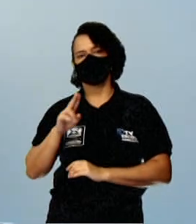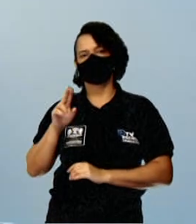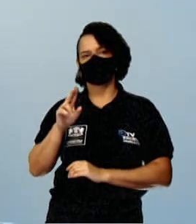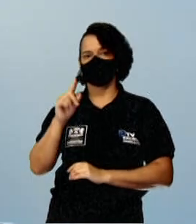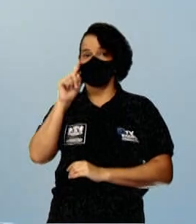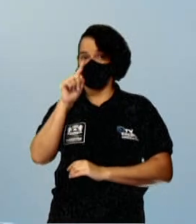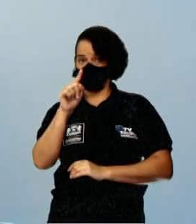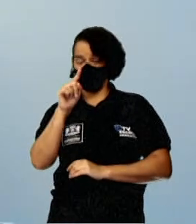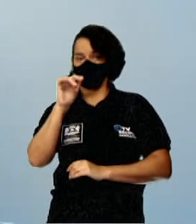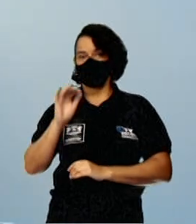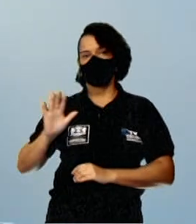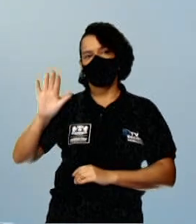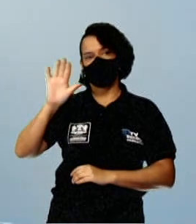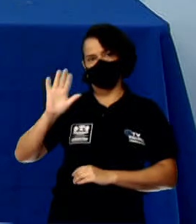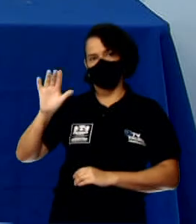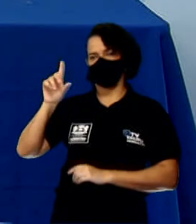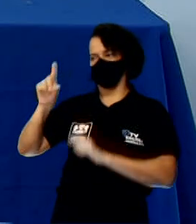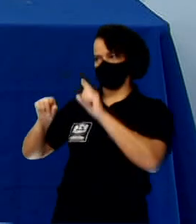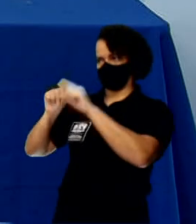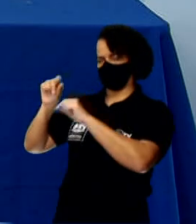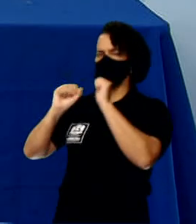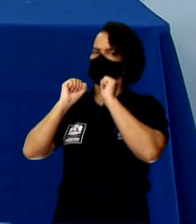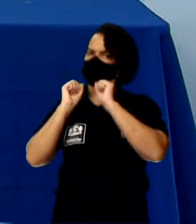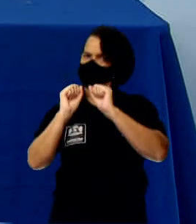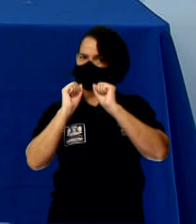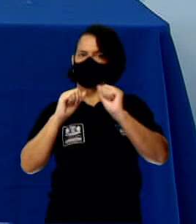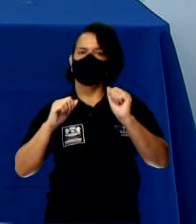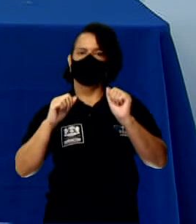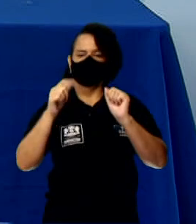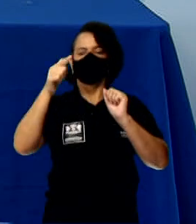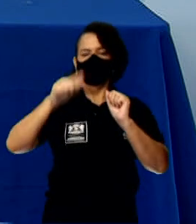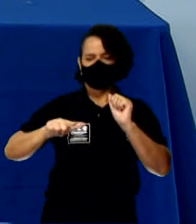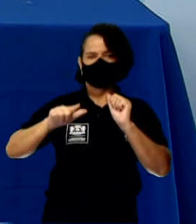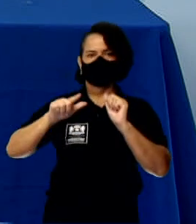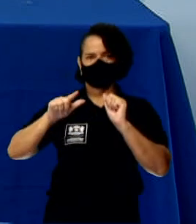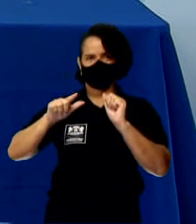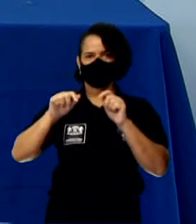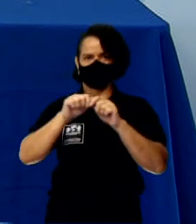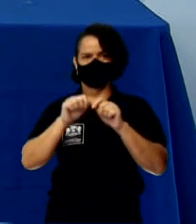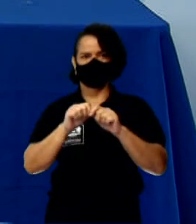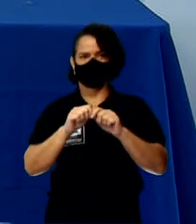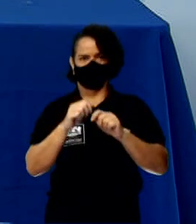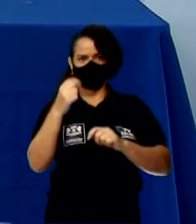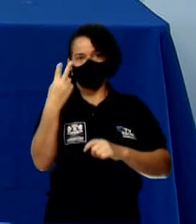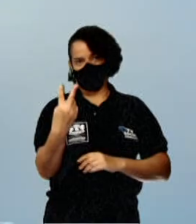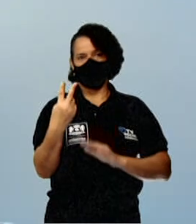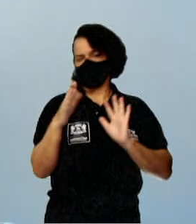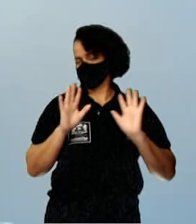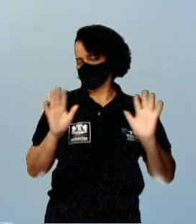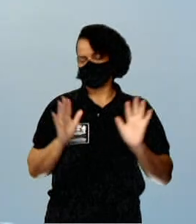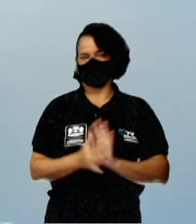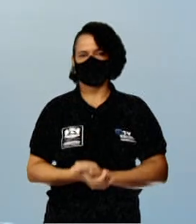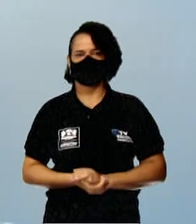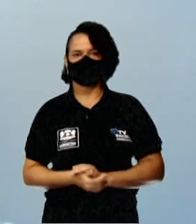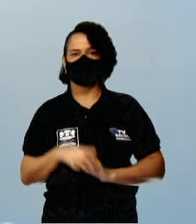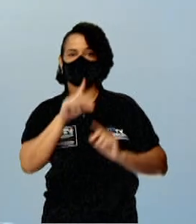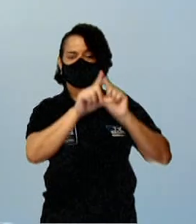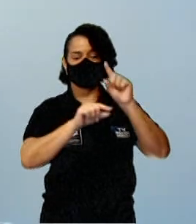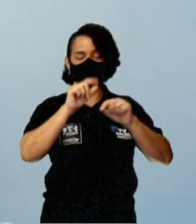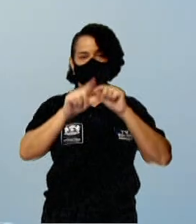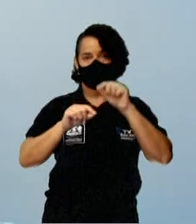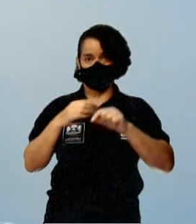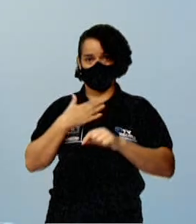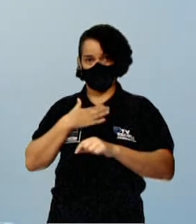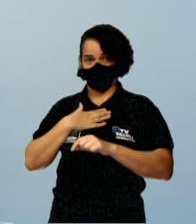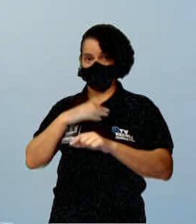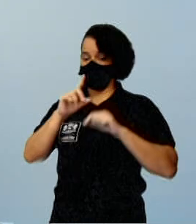figuras musicais. A gente pode repetir as figuras. No caso, eu selecionei essas